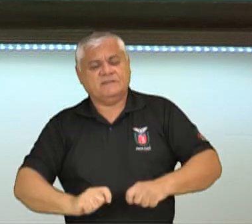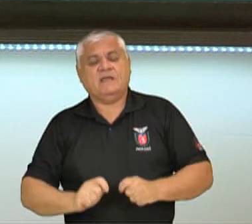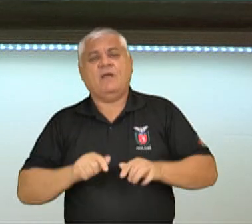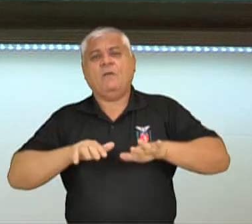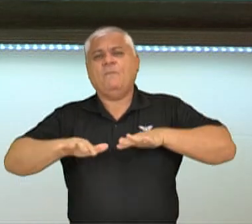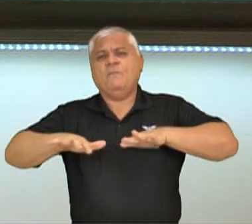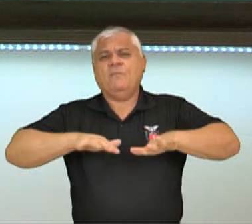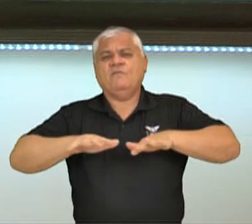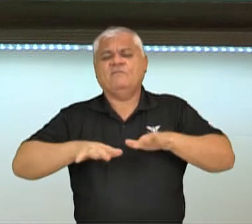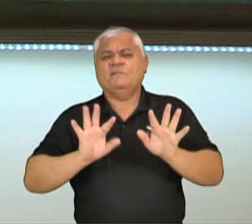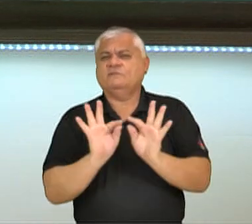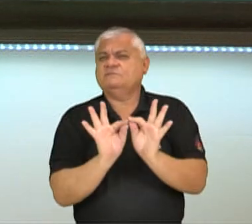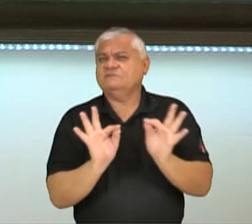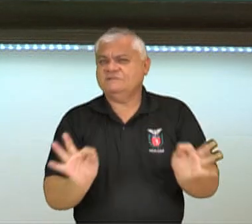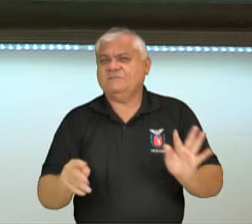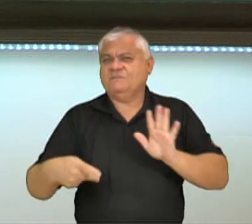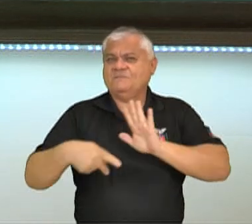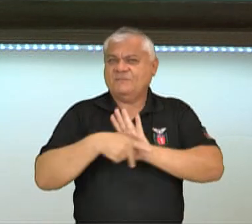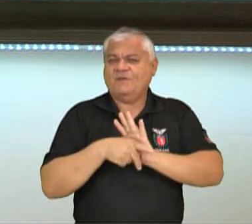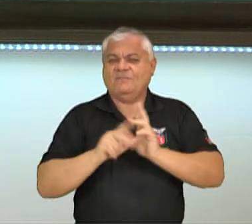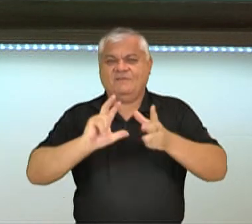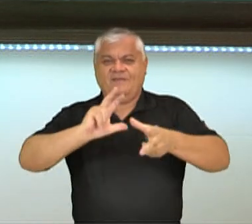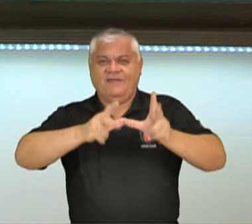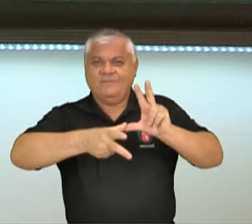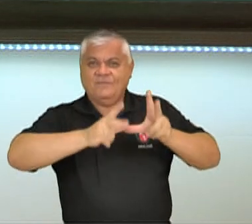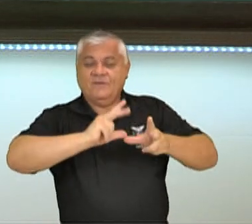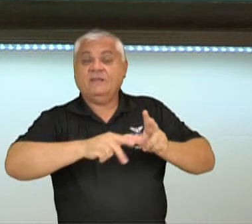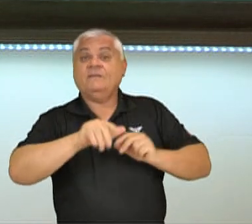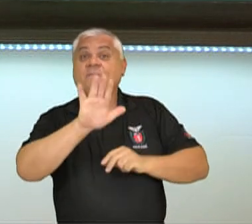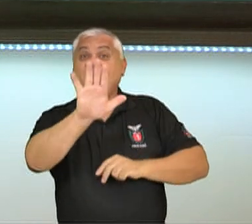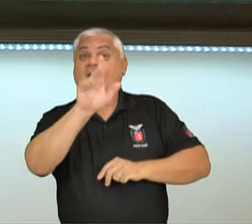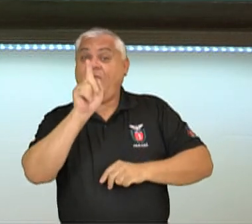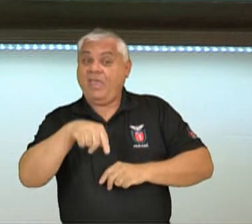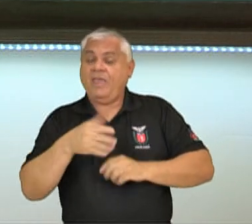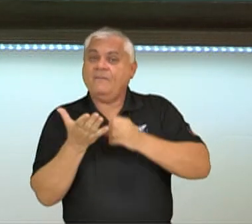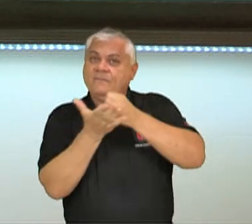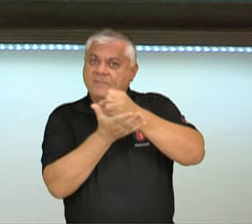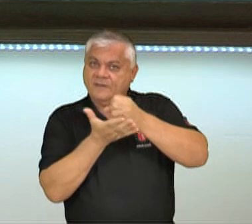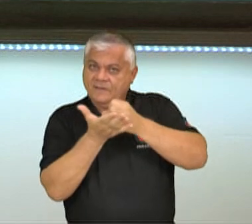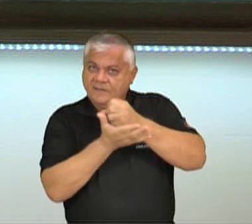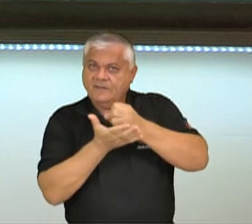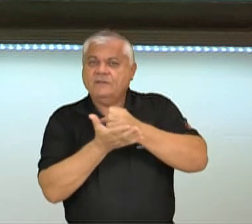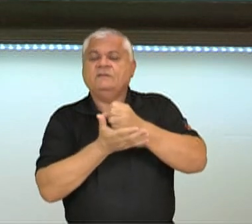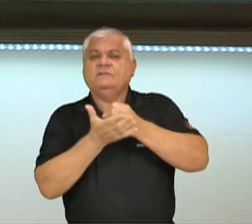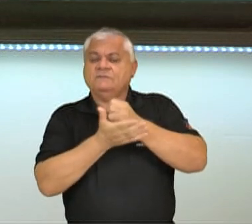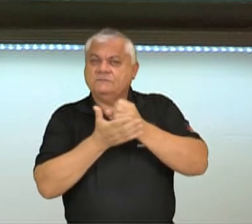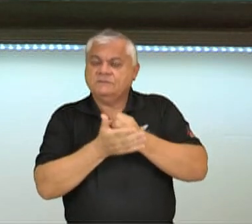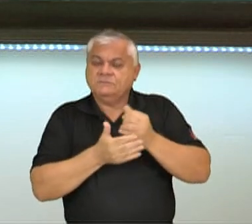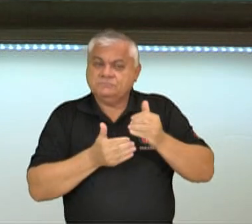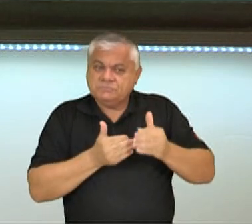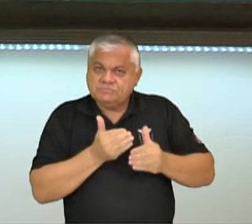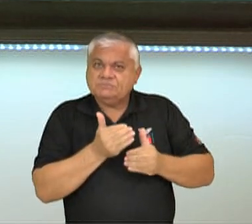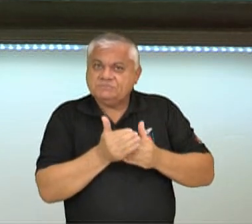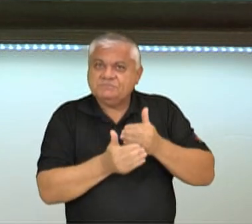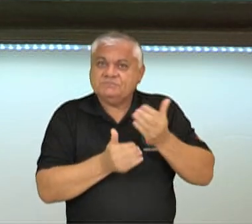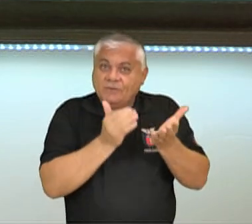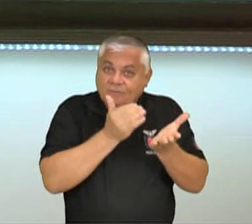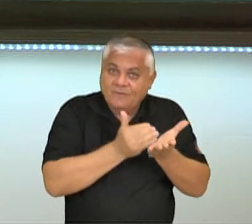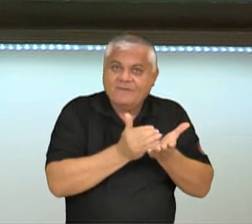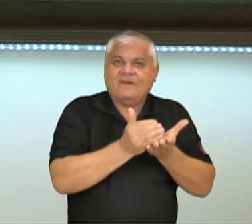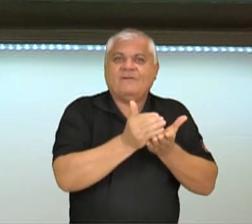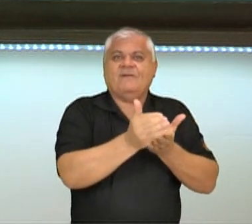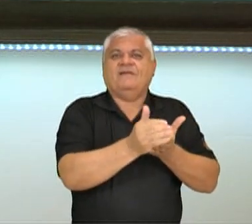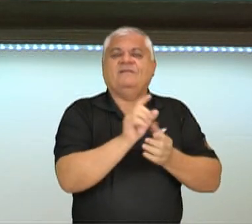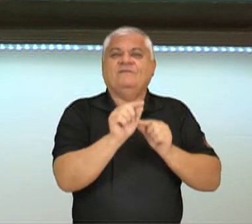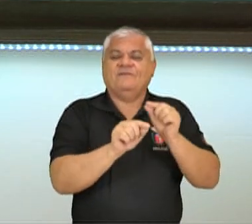movimento mais simples da capoeira, mas é o movimento básico. A partir desse movimento da